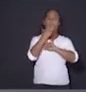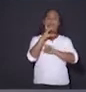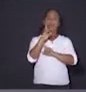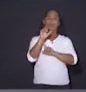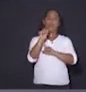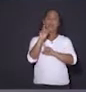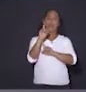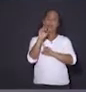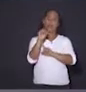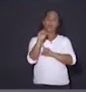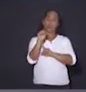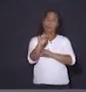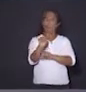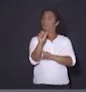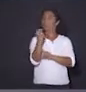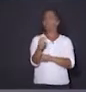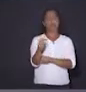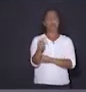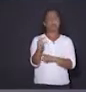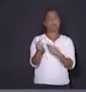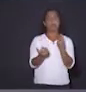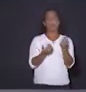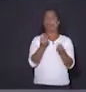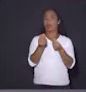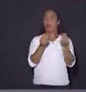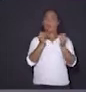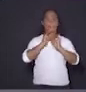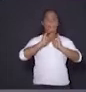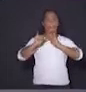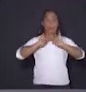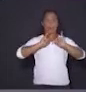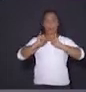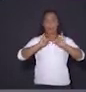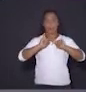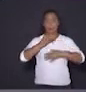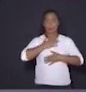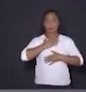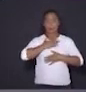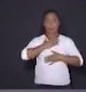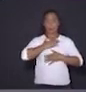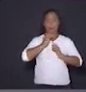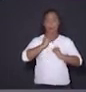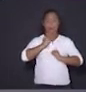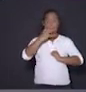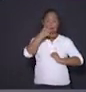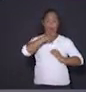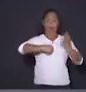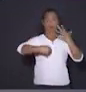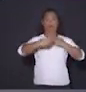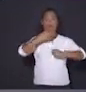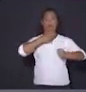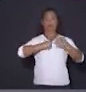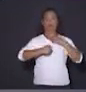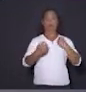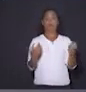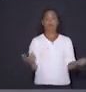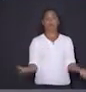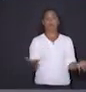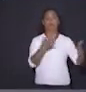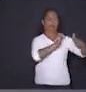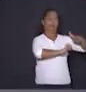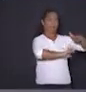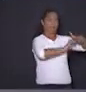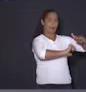que estabeleça princípios de como os seus dados as informações sobre você podem ser coletadas por uma empresa podem ser tratadas